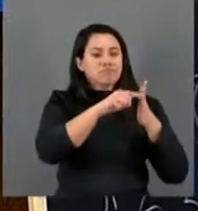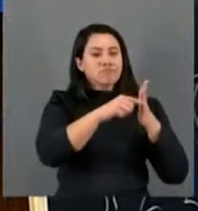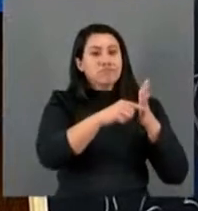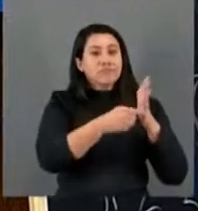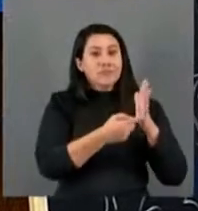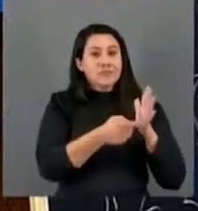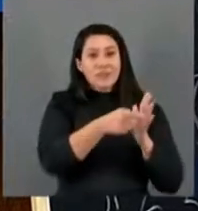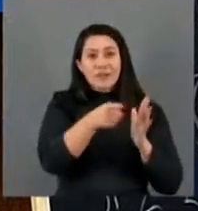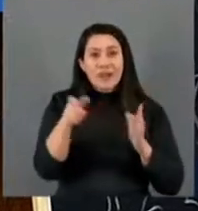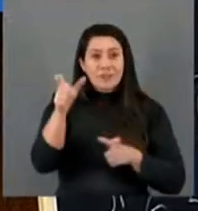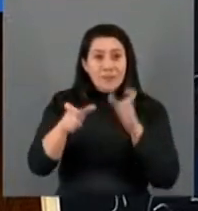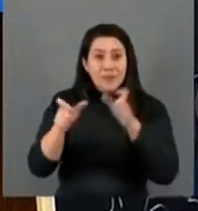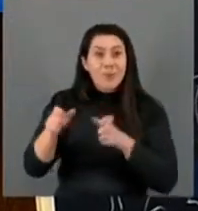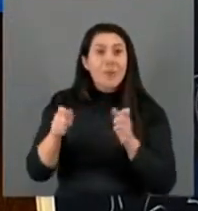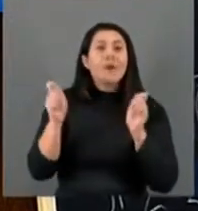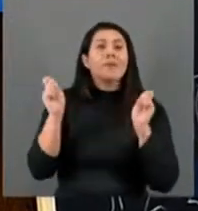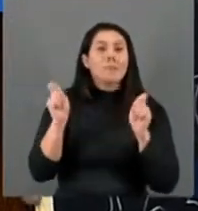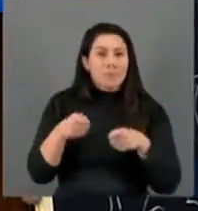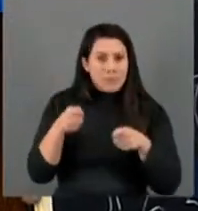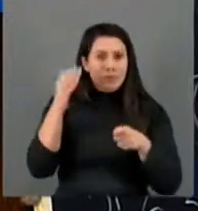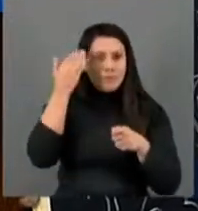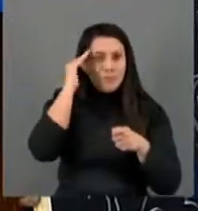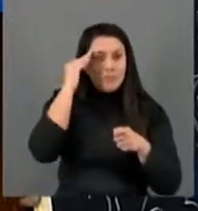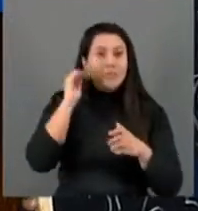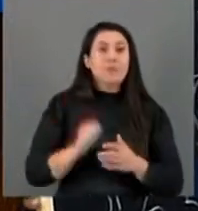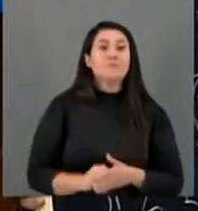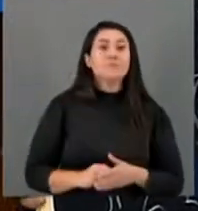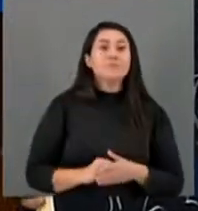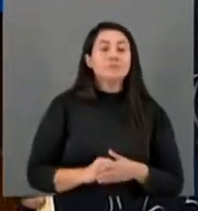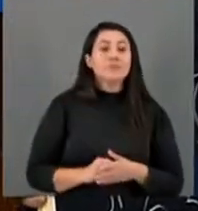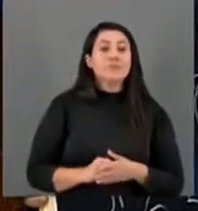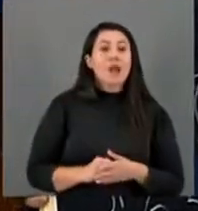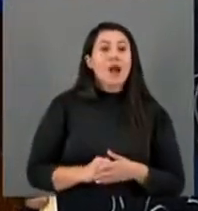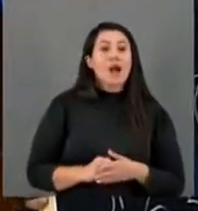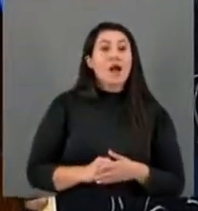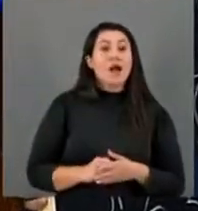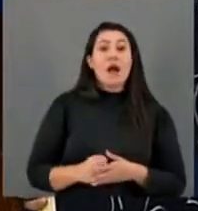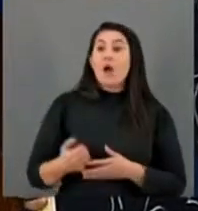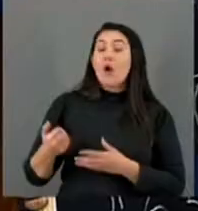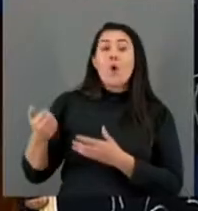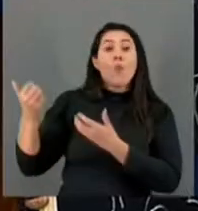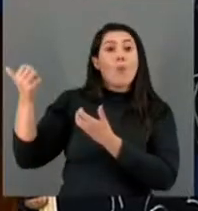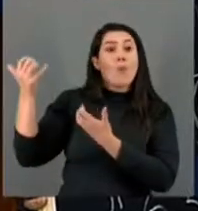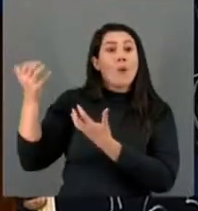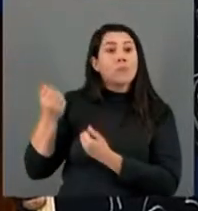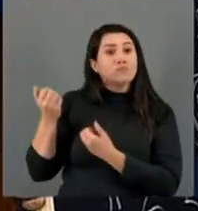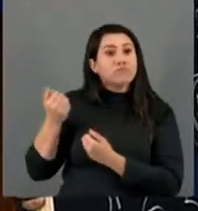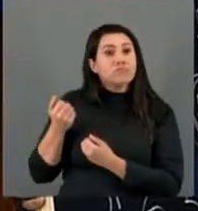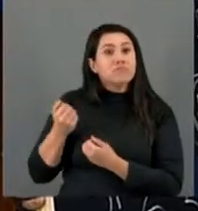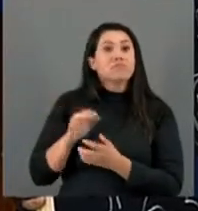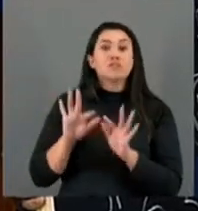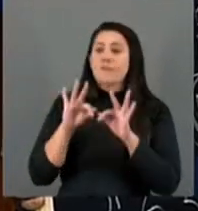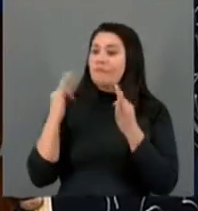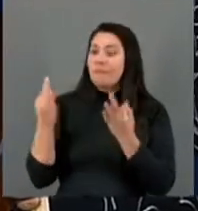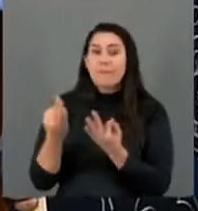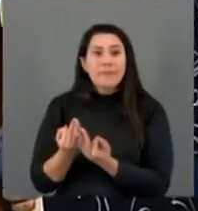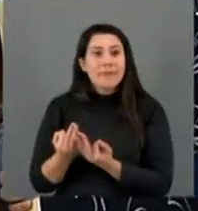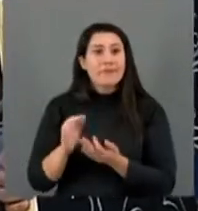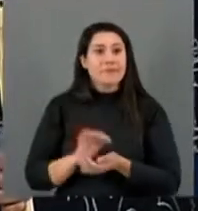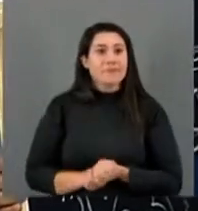brasileiro. Bolsa Família. Bolsa Família. A previsão para esse